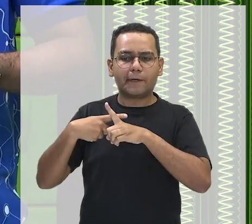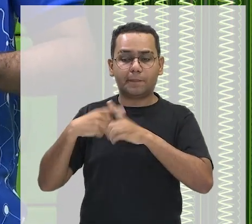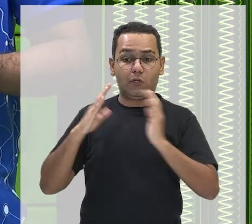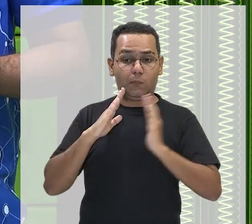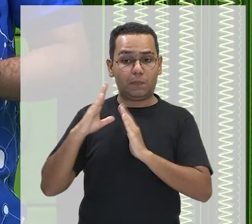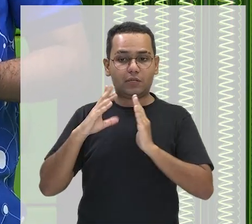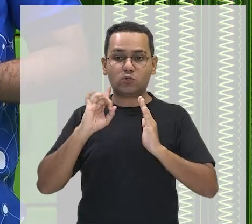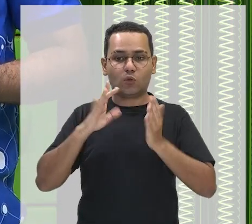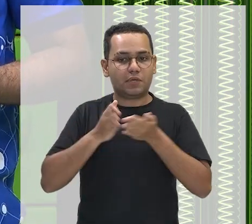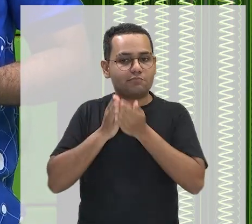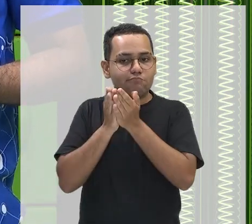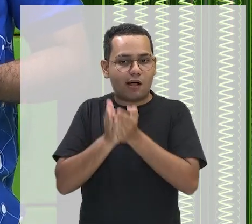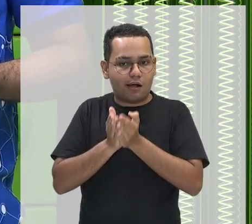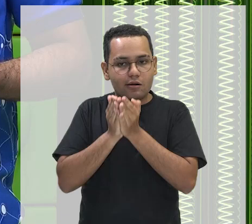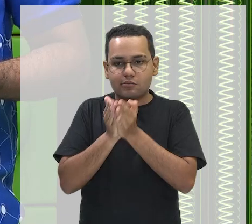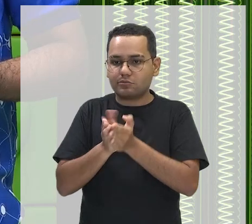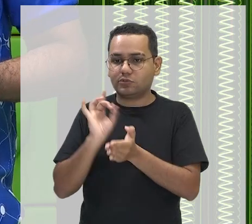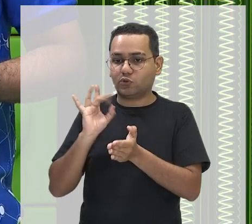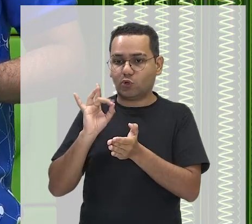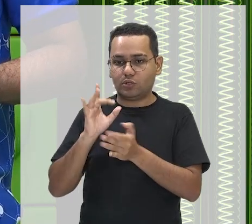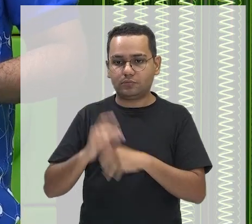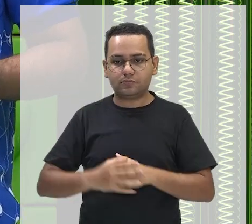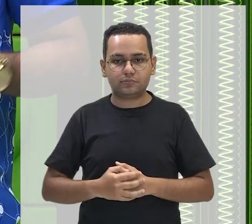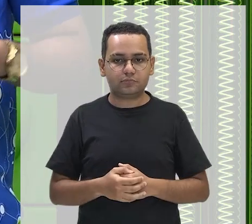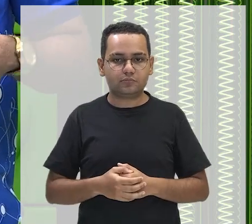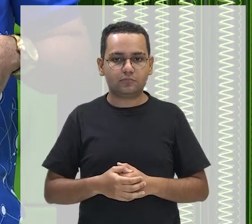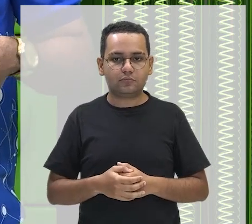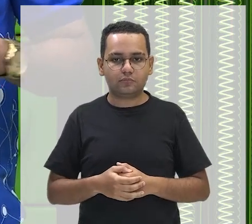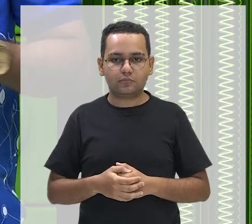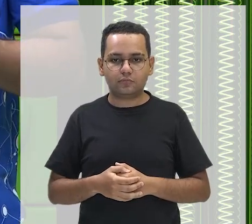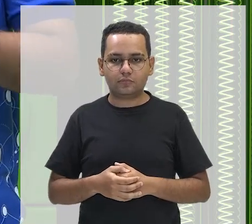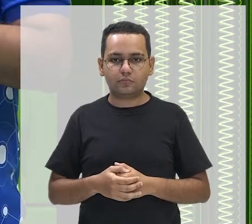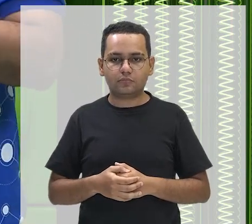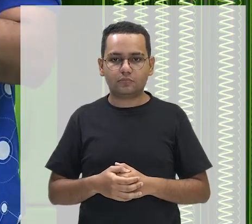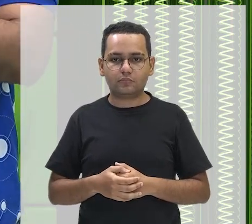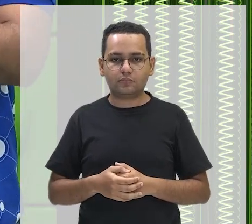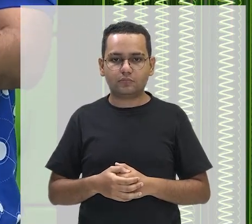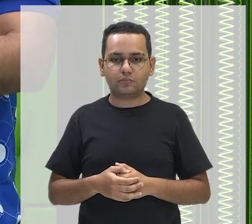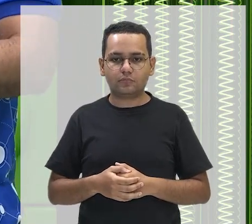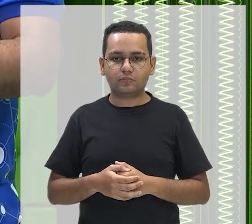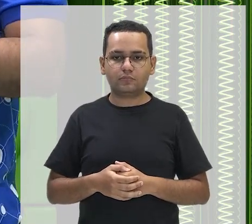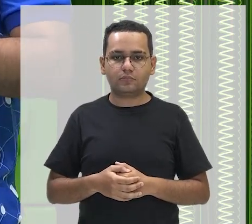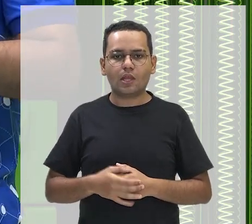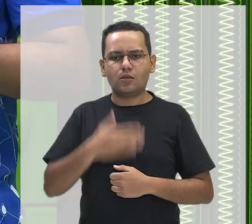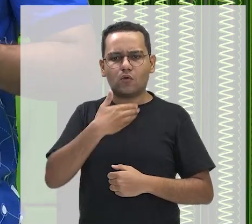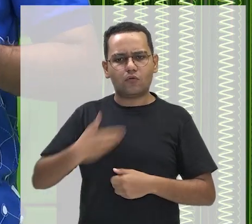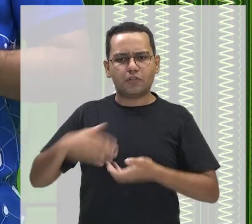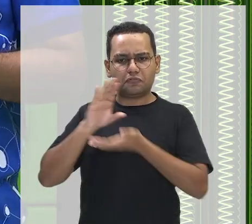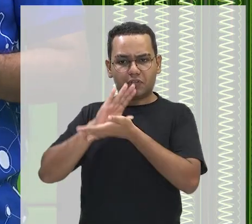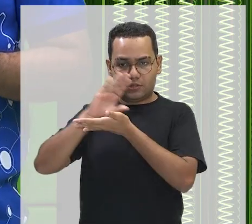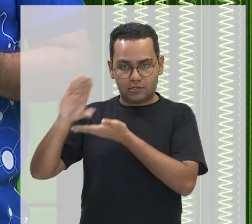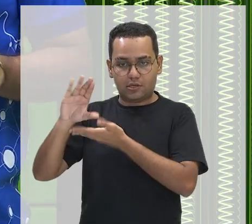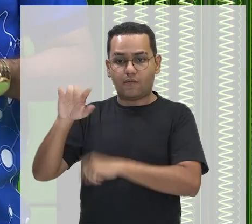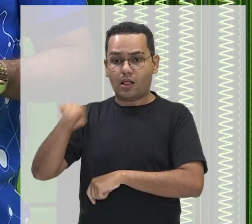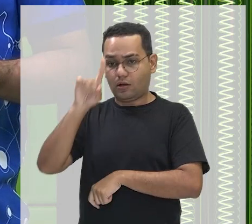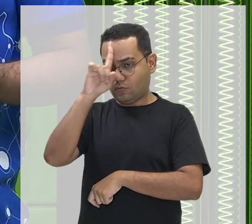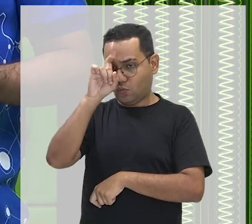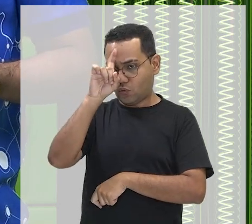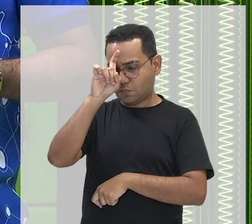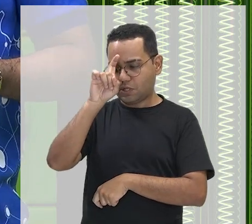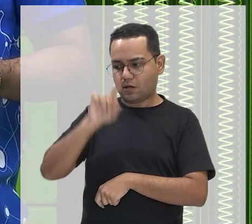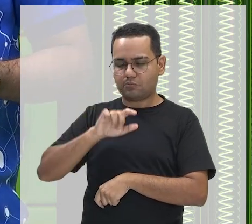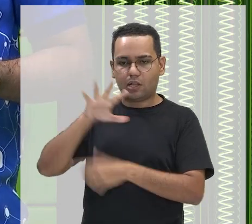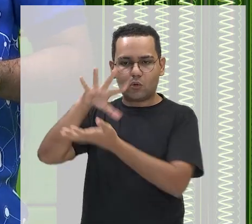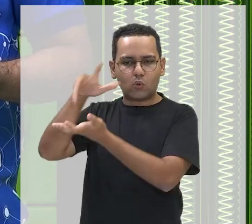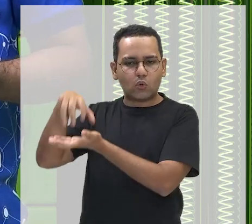então as pessoas precisavam atravessar de barco, né, o governo precisava mandar suprimentos ali para esse hospital, então